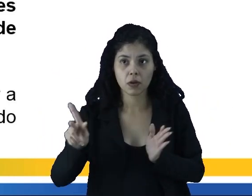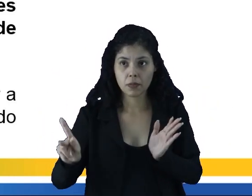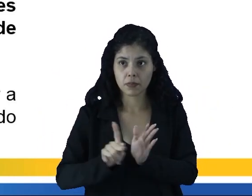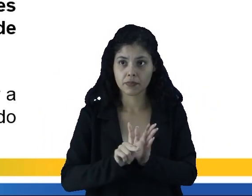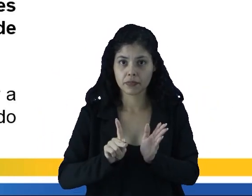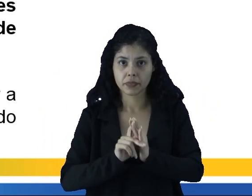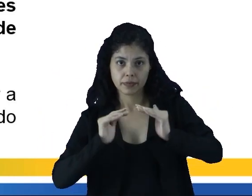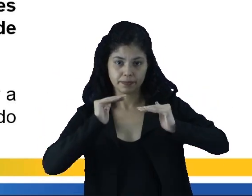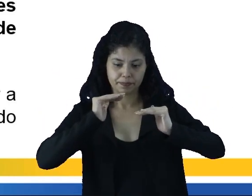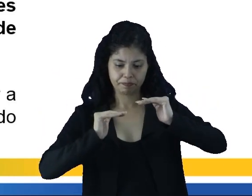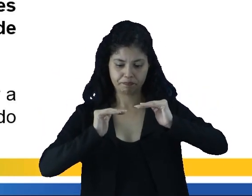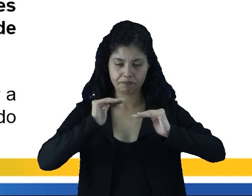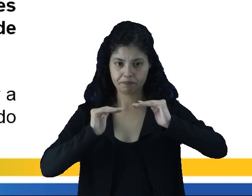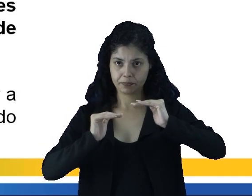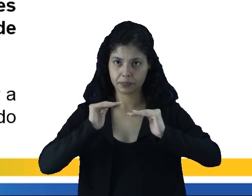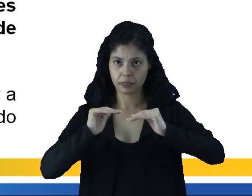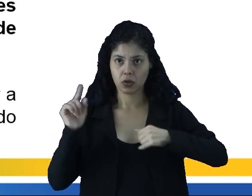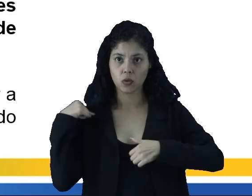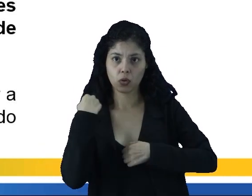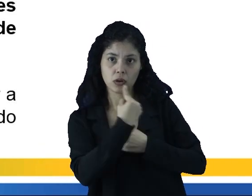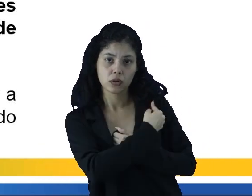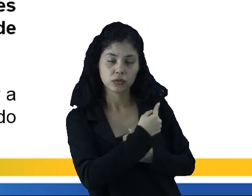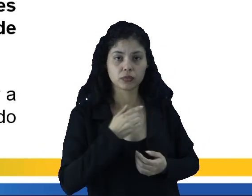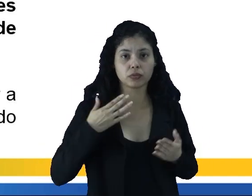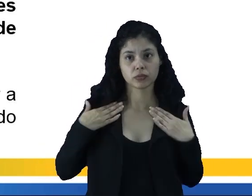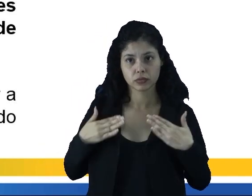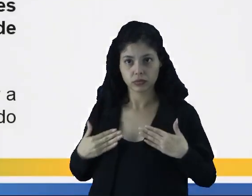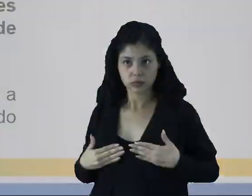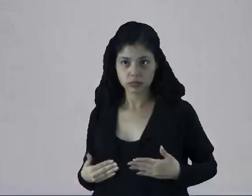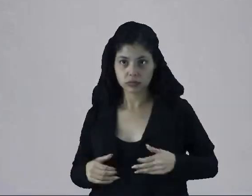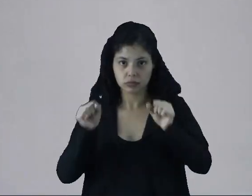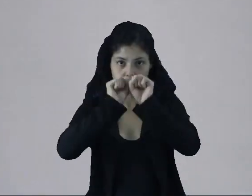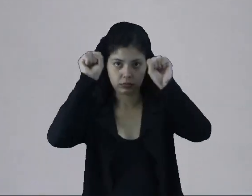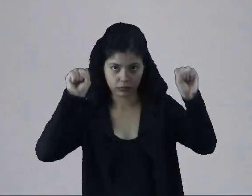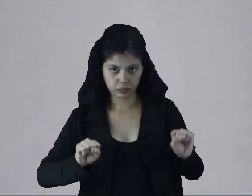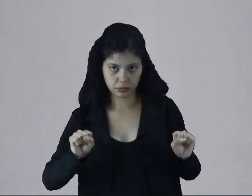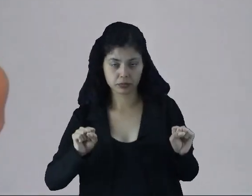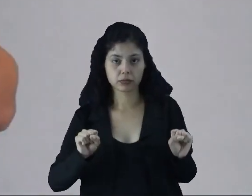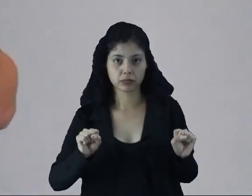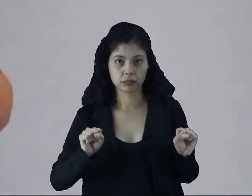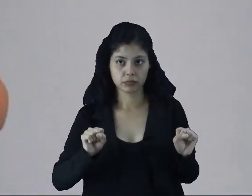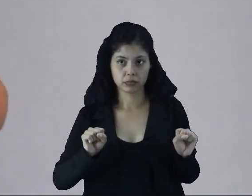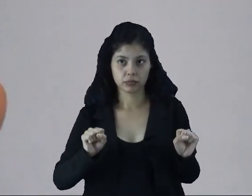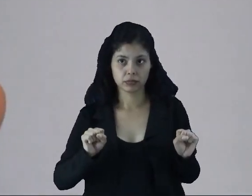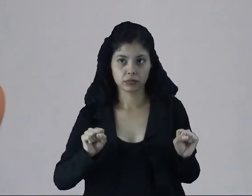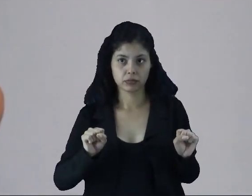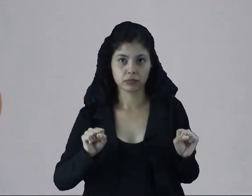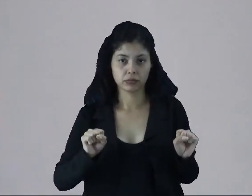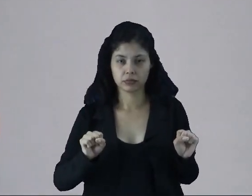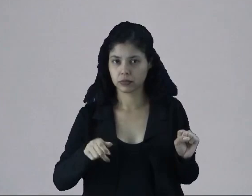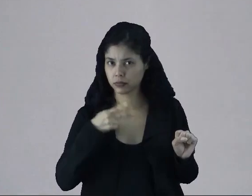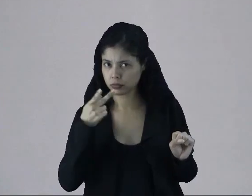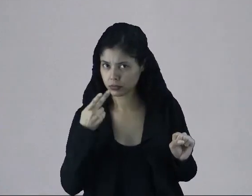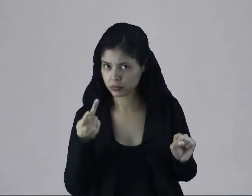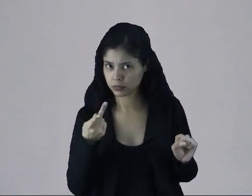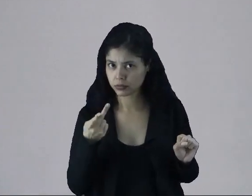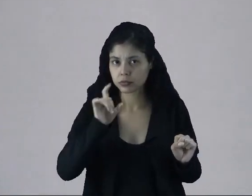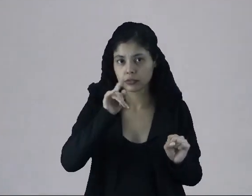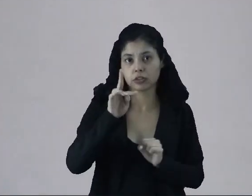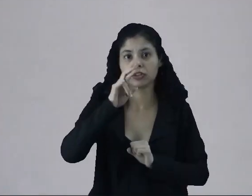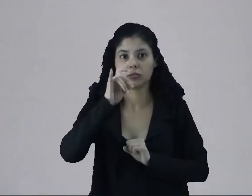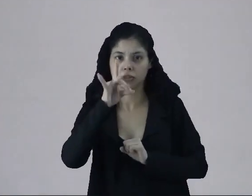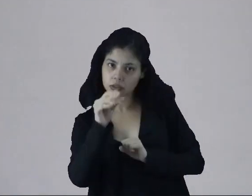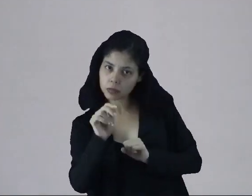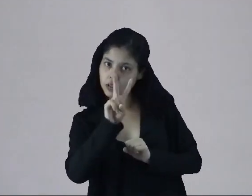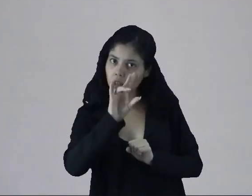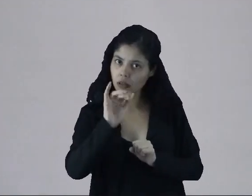em equilíbrio. Então, nosso corpo ele vai ter sistemas e, vamos dizer assim, dispositivos que